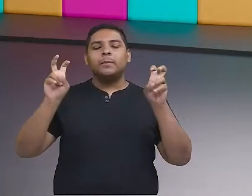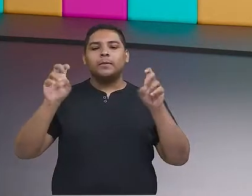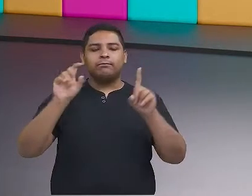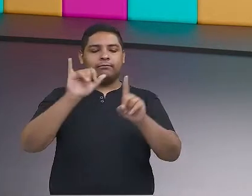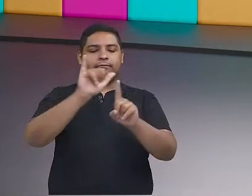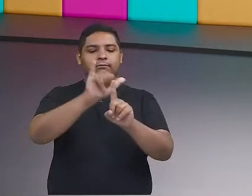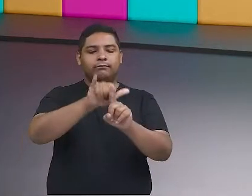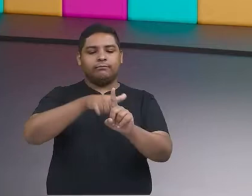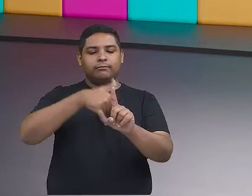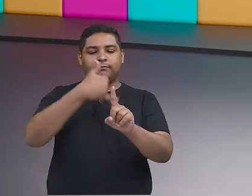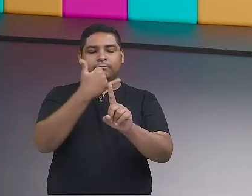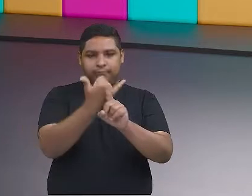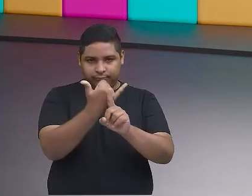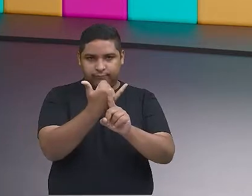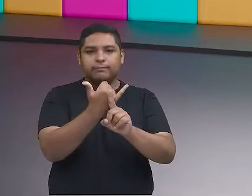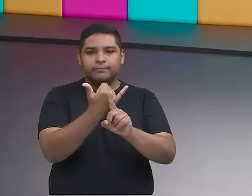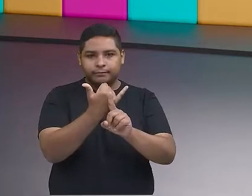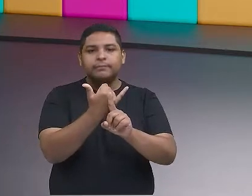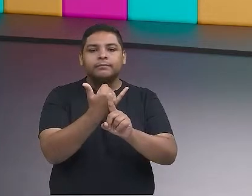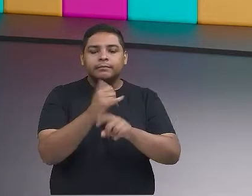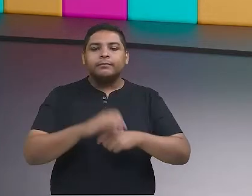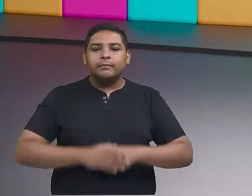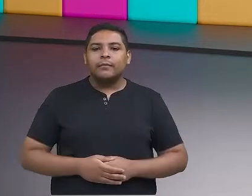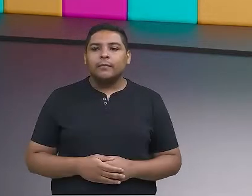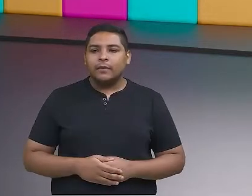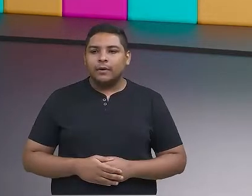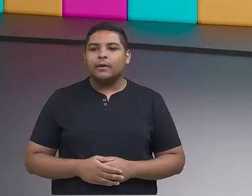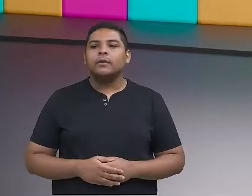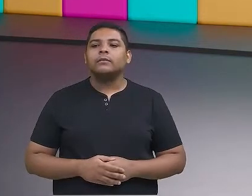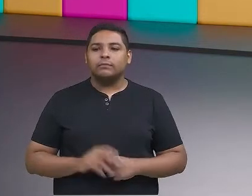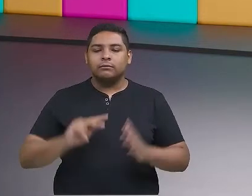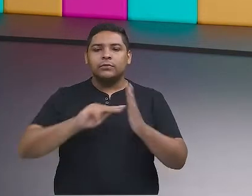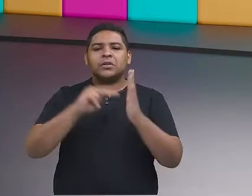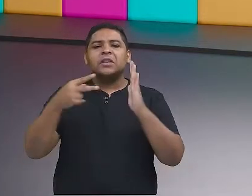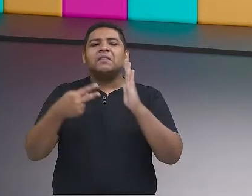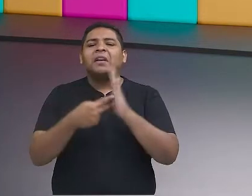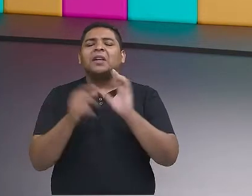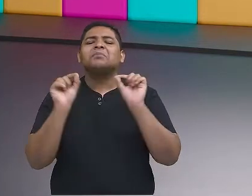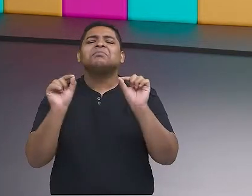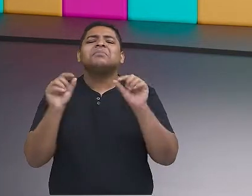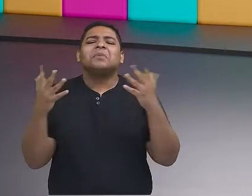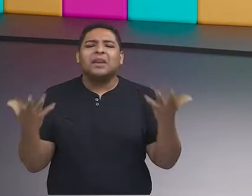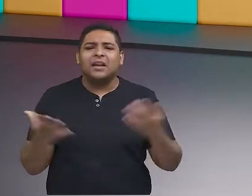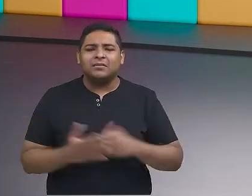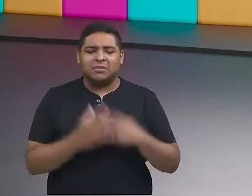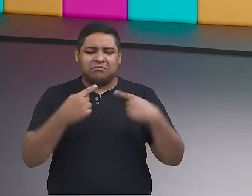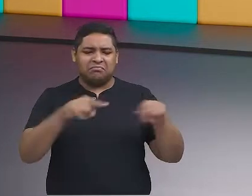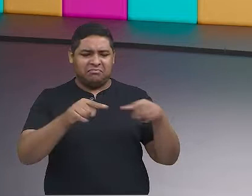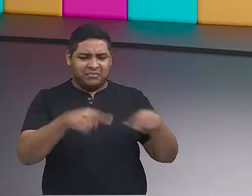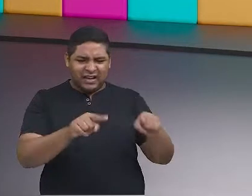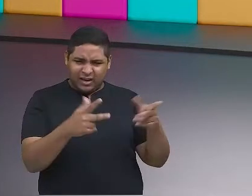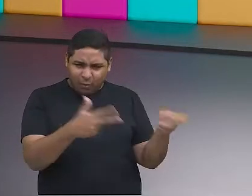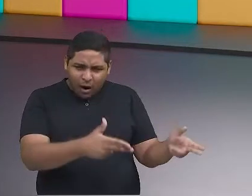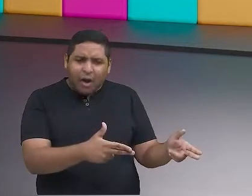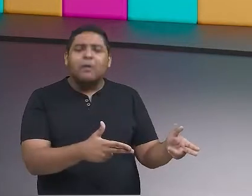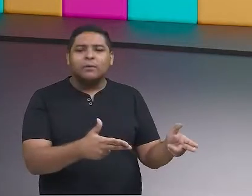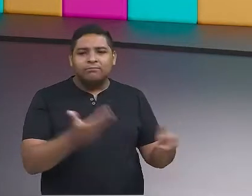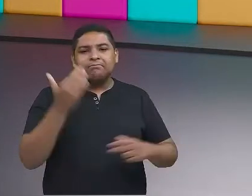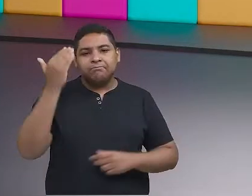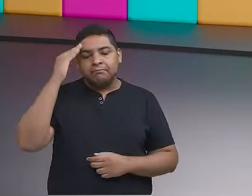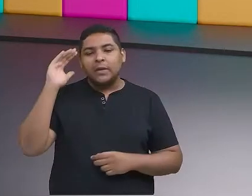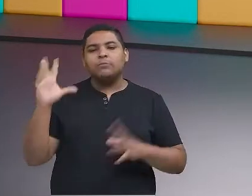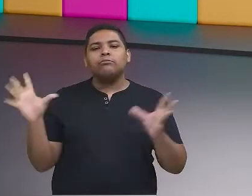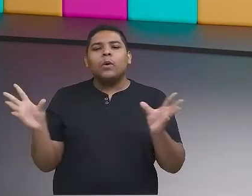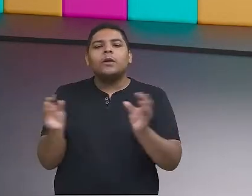era o bullying, se era a mesma coisa de trollagem. A gente vai fazer um resumo para dar início na nossa atividade de